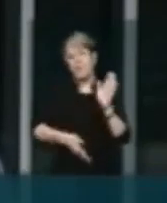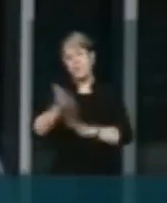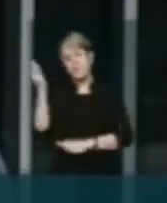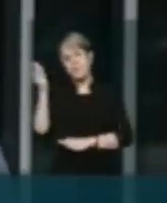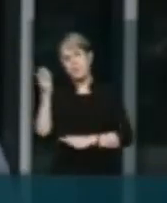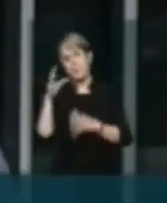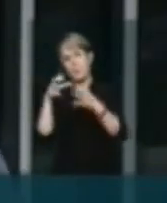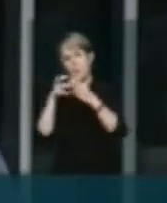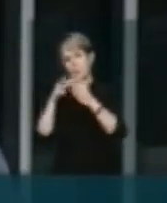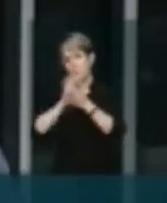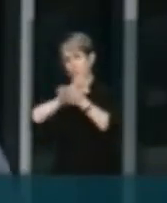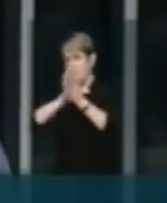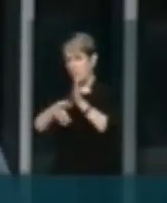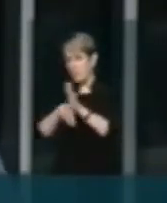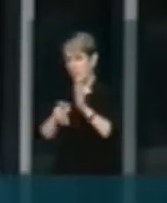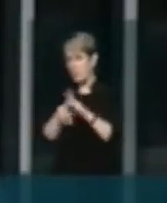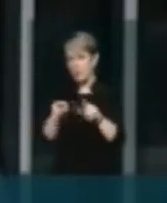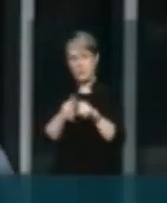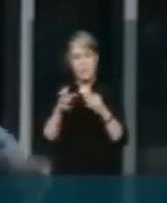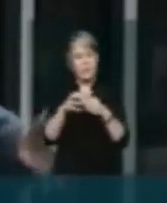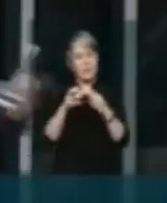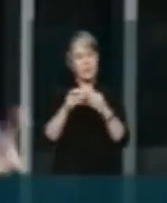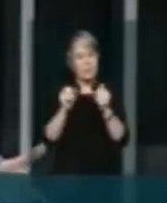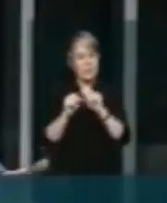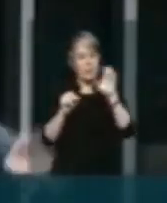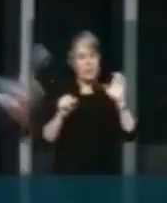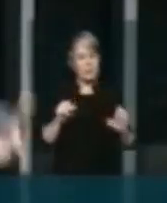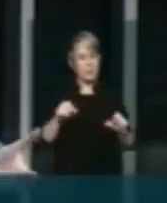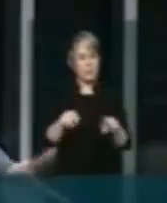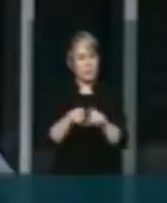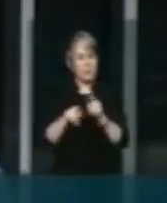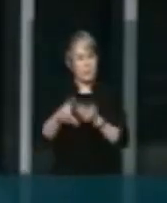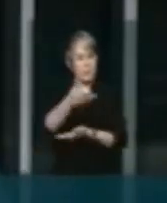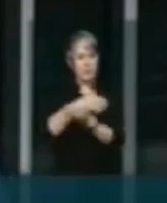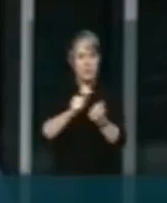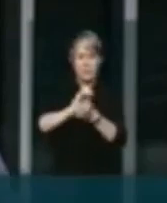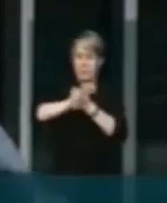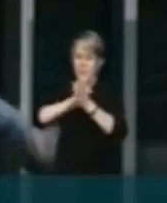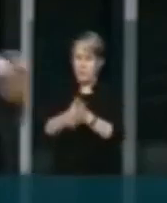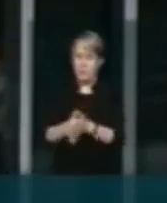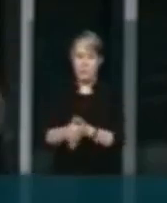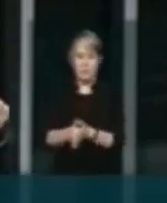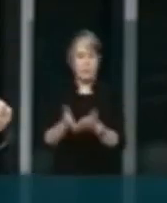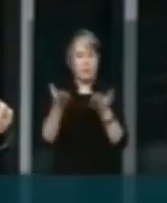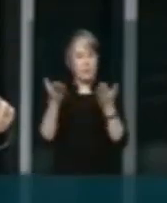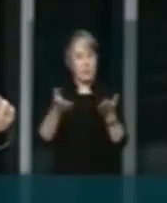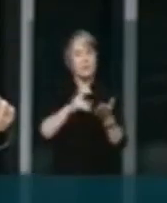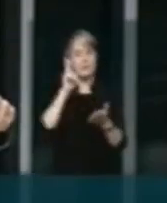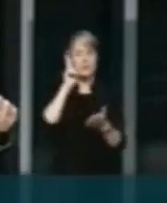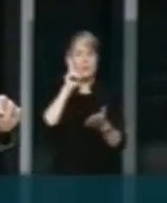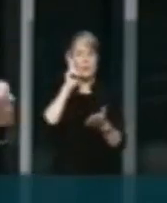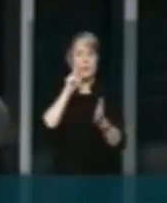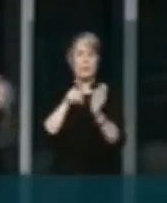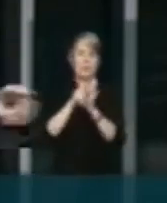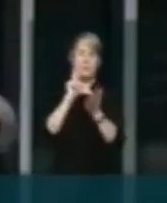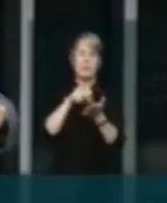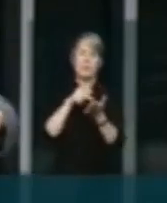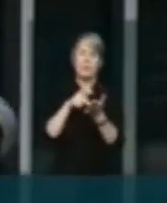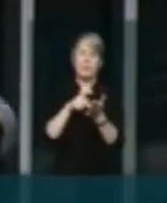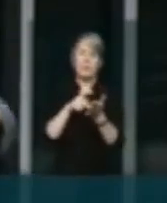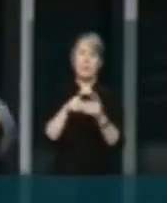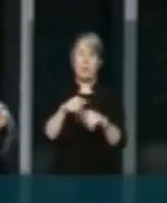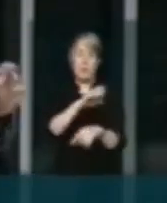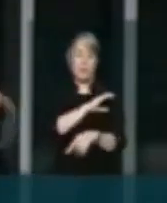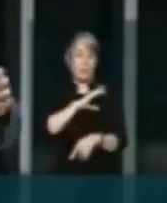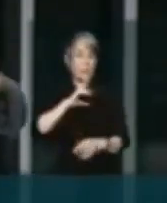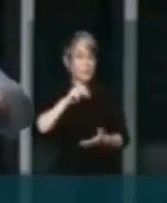bando do Lamarca e pelo bando da esquerda, da VPR. E aí a culpa recai sobre as Forças Armadas. Essas histórias, vocês vão ter na Comissão